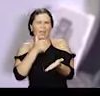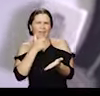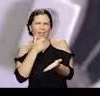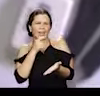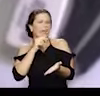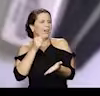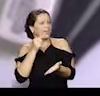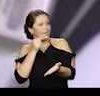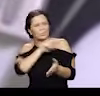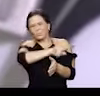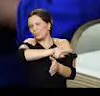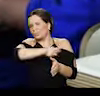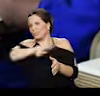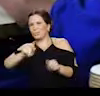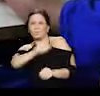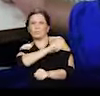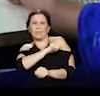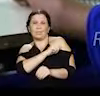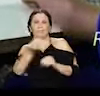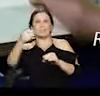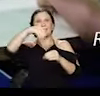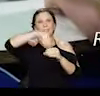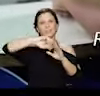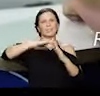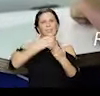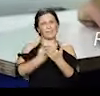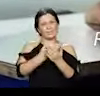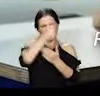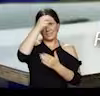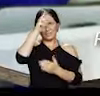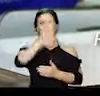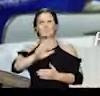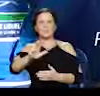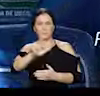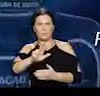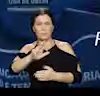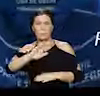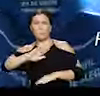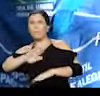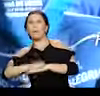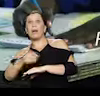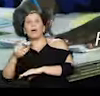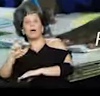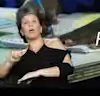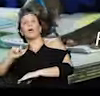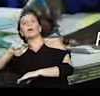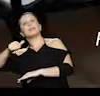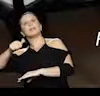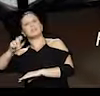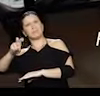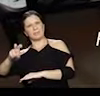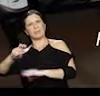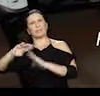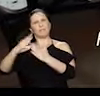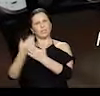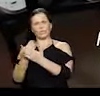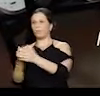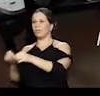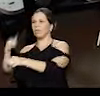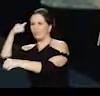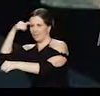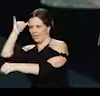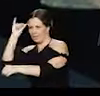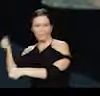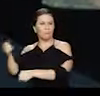municipal. Mais de 115 unidades escolares da zona rural e urbana receberam manutenção